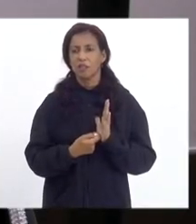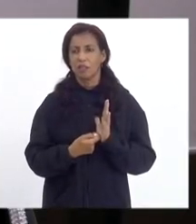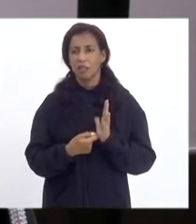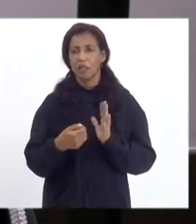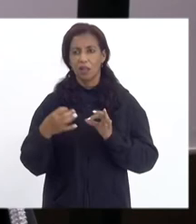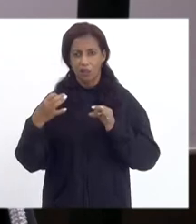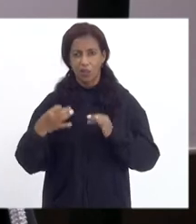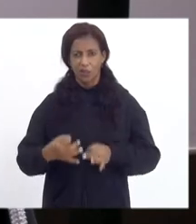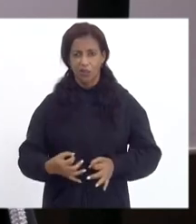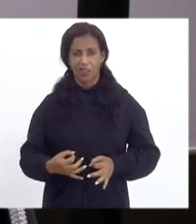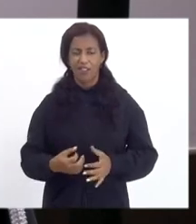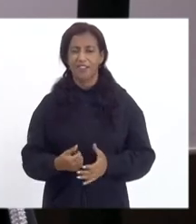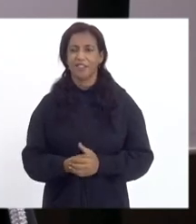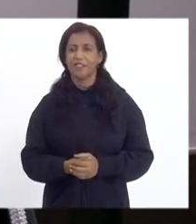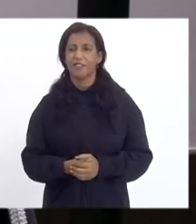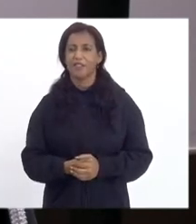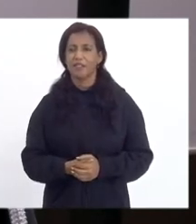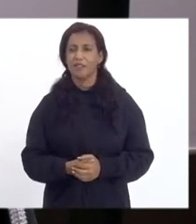Corretamente. Está vendo?